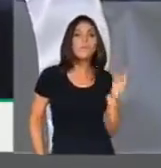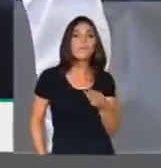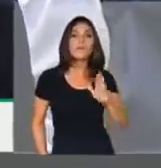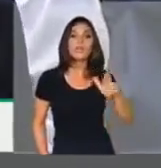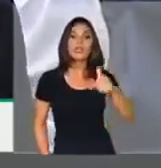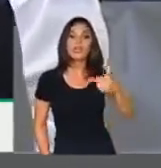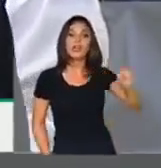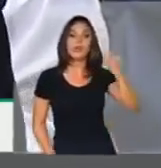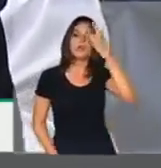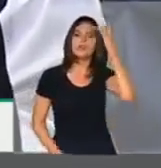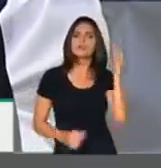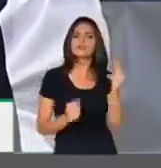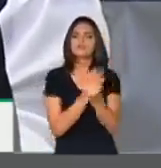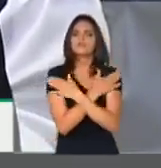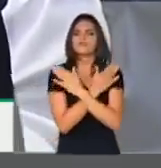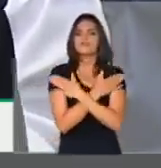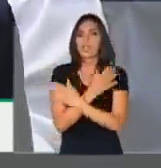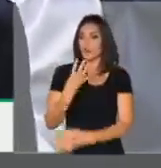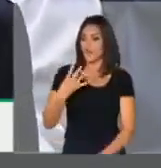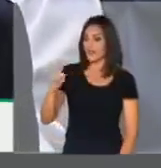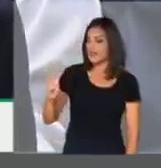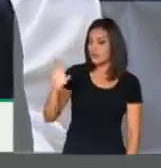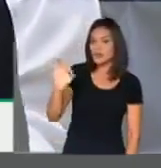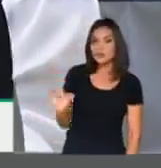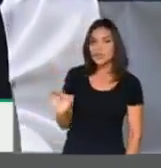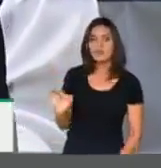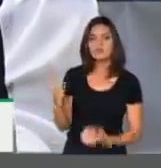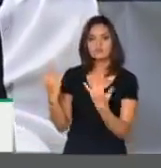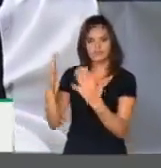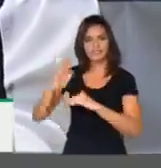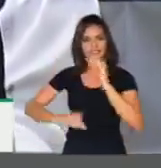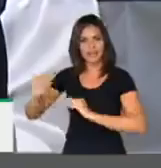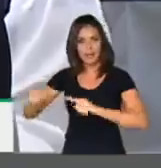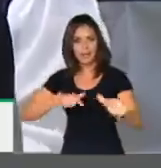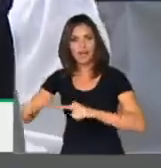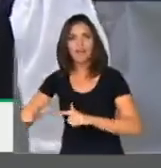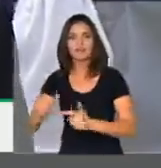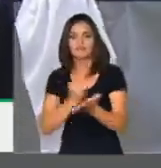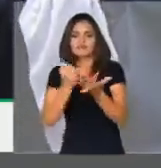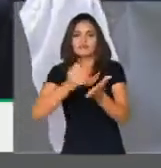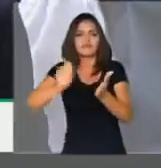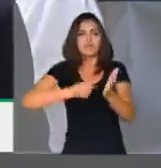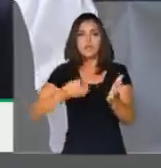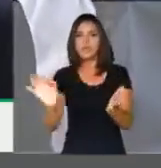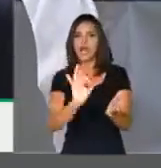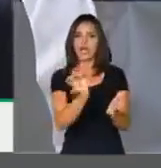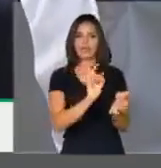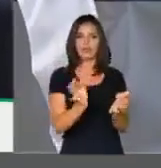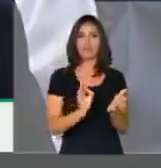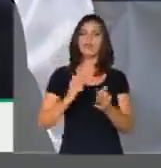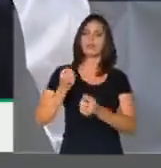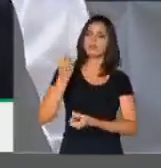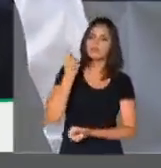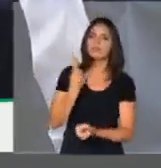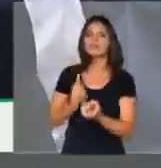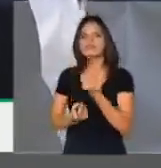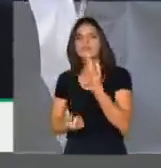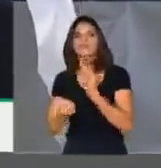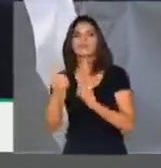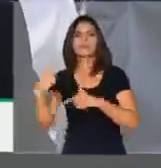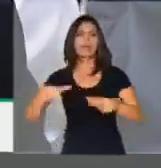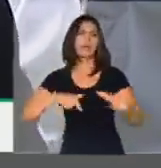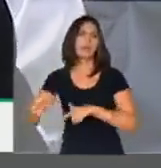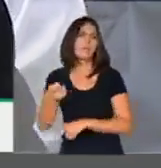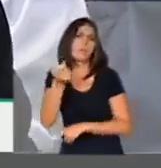45% da mão de obra na informalidade, e a sazonalidade do trabalho é enorme. Por isso, se